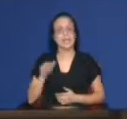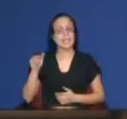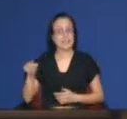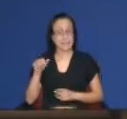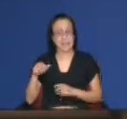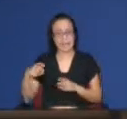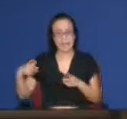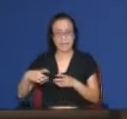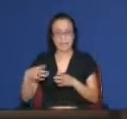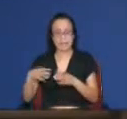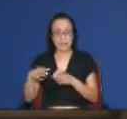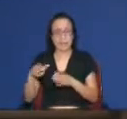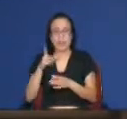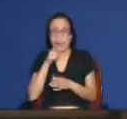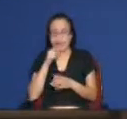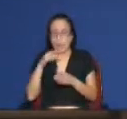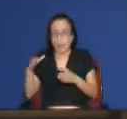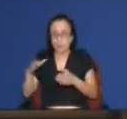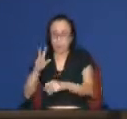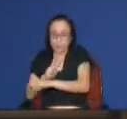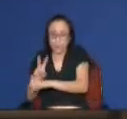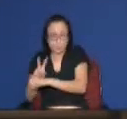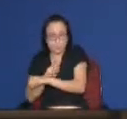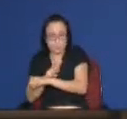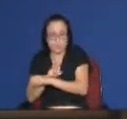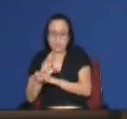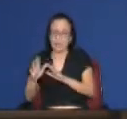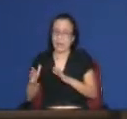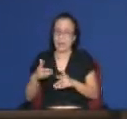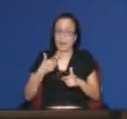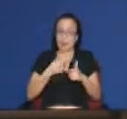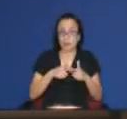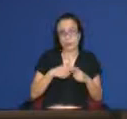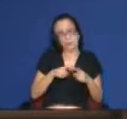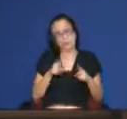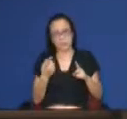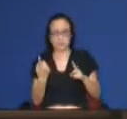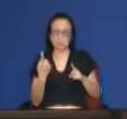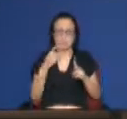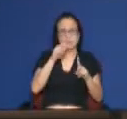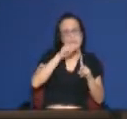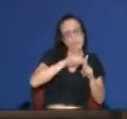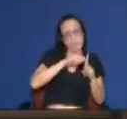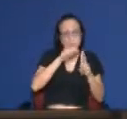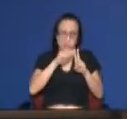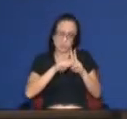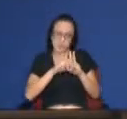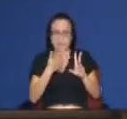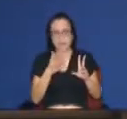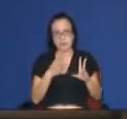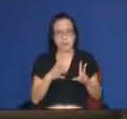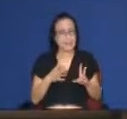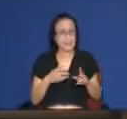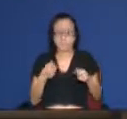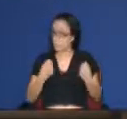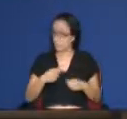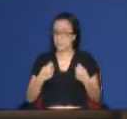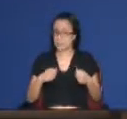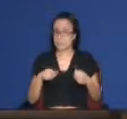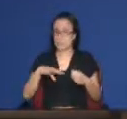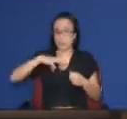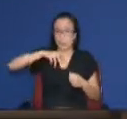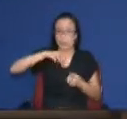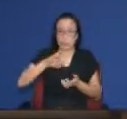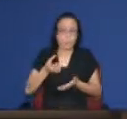racionamento a curto, médio prazo, 1 mês, 2 meses, a gente não visualiza uma situação de racionamento. Porém, é de